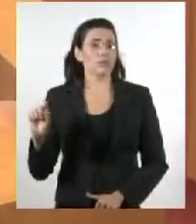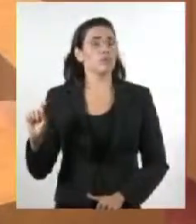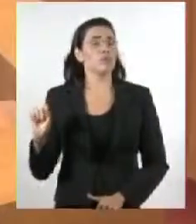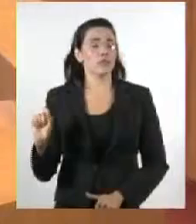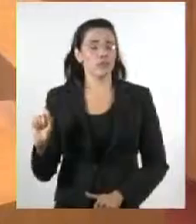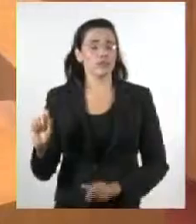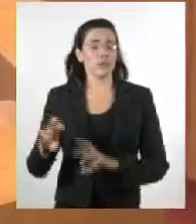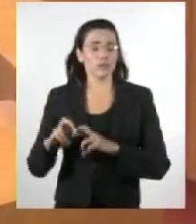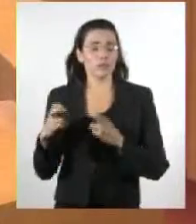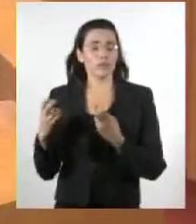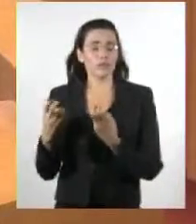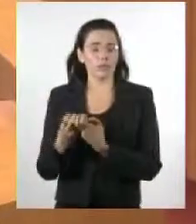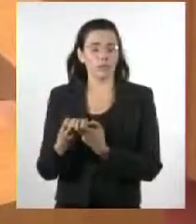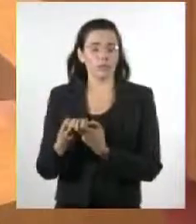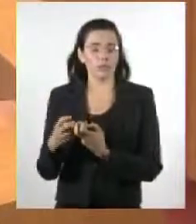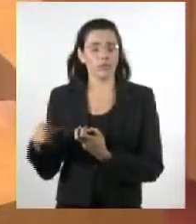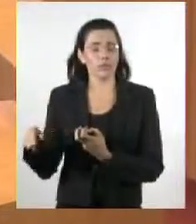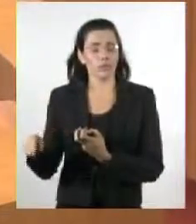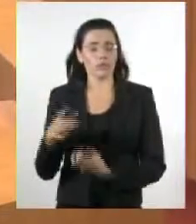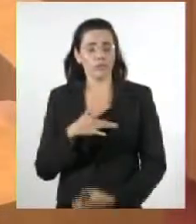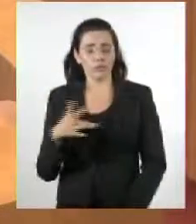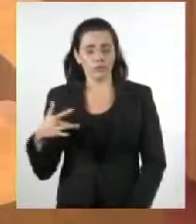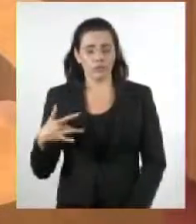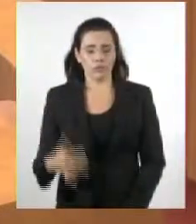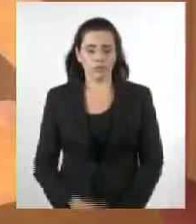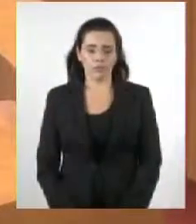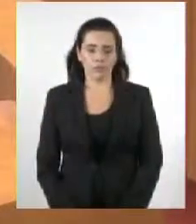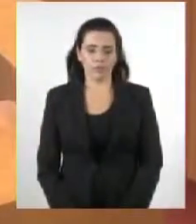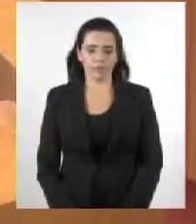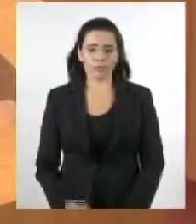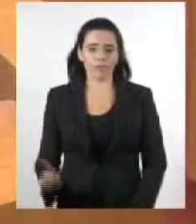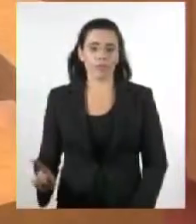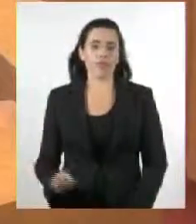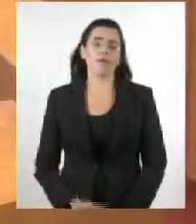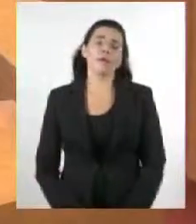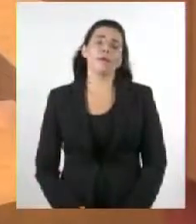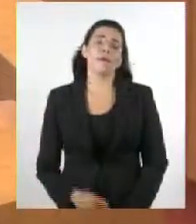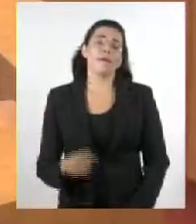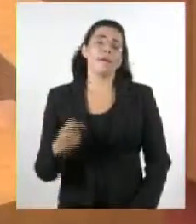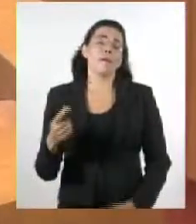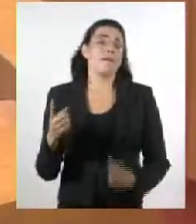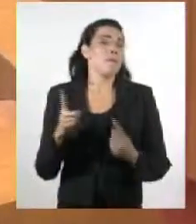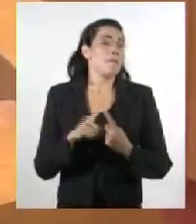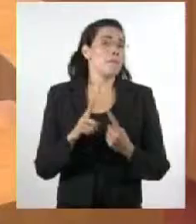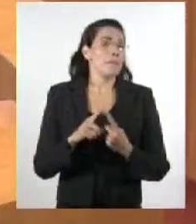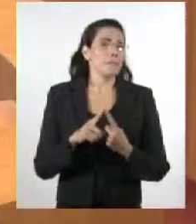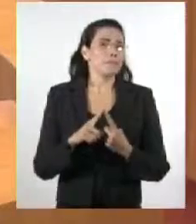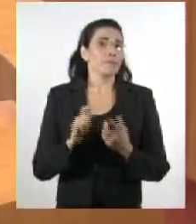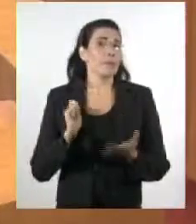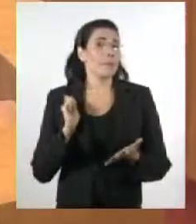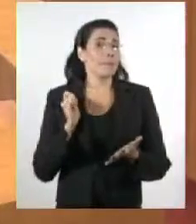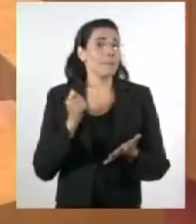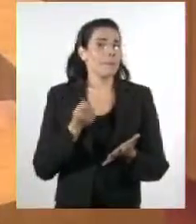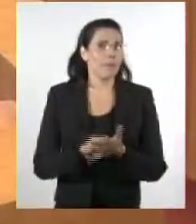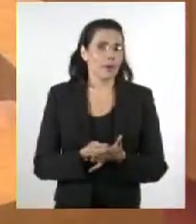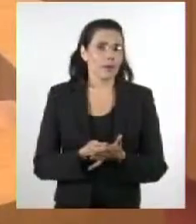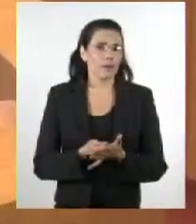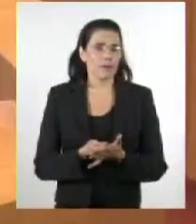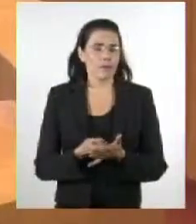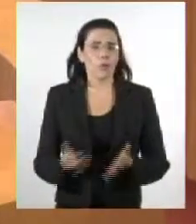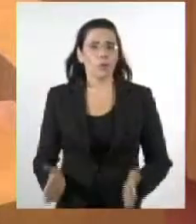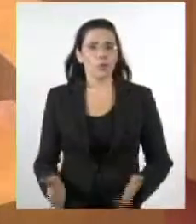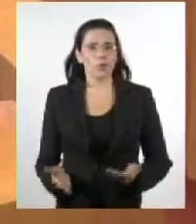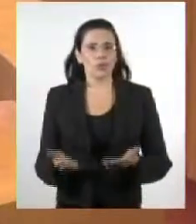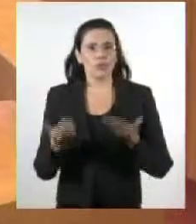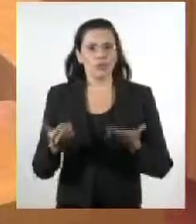na Comissão de Saúde? Primeiro, que sejam pagos os incentivos atrasados que foram pactuados,